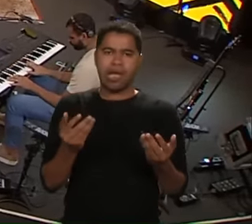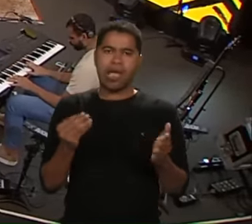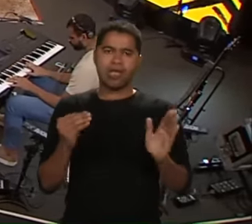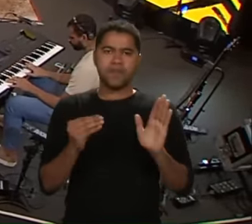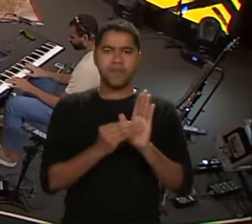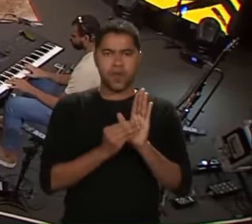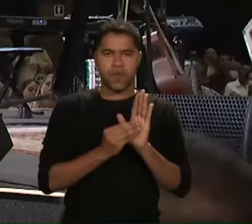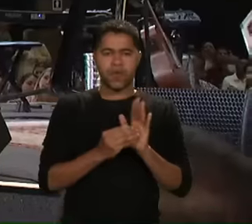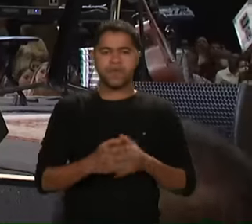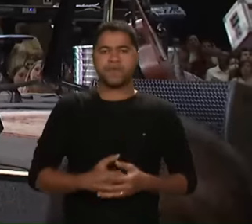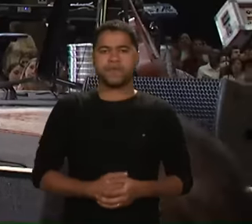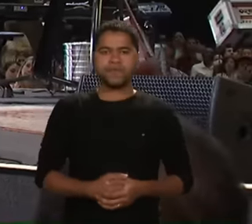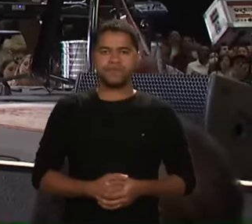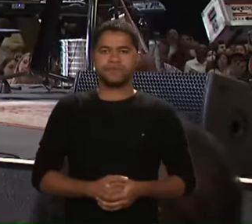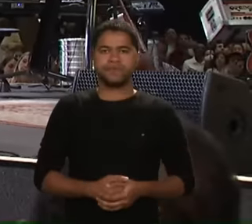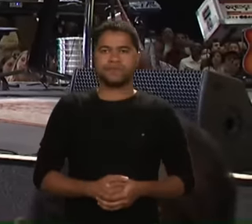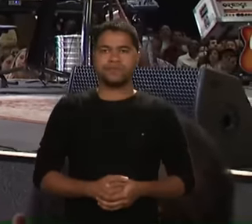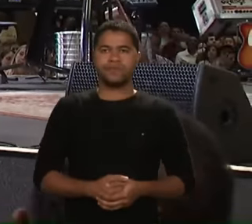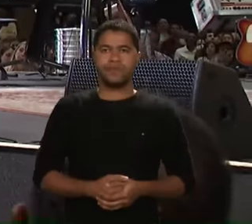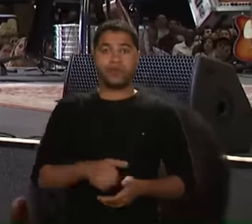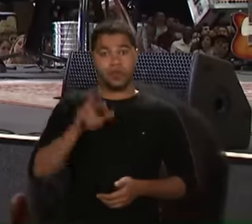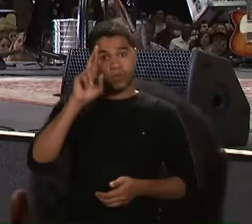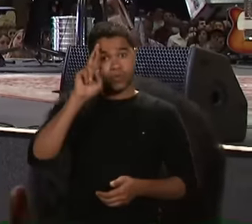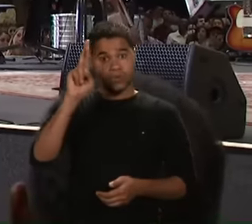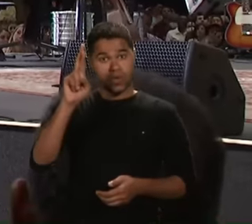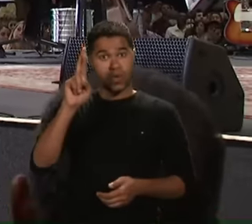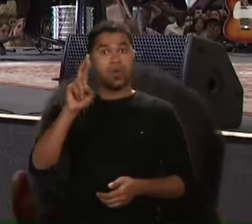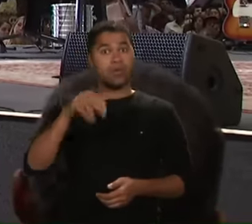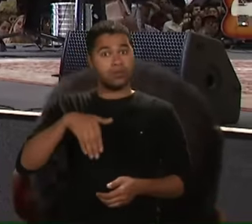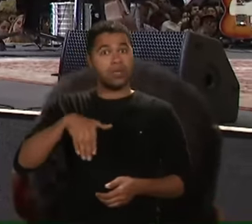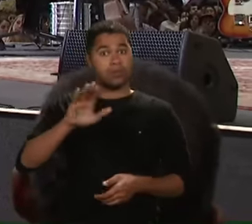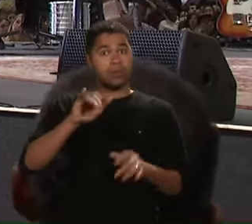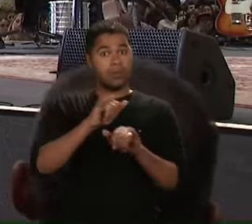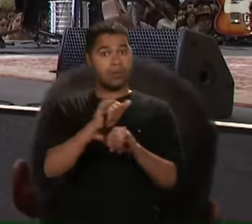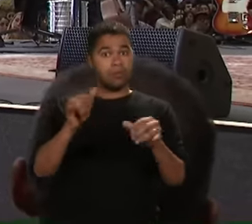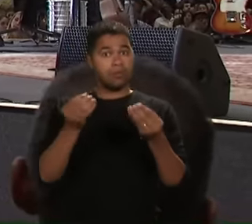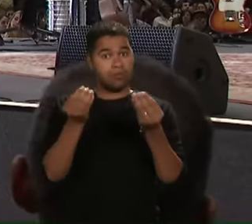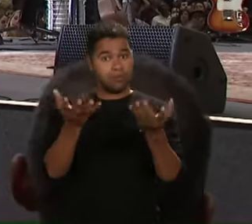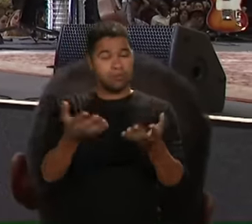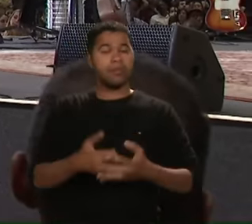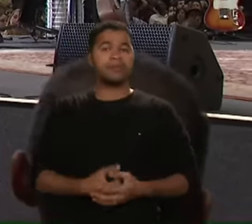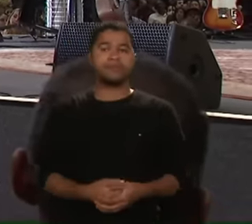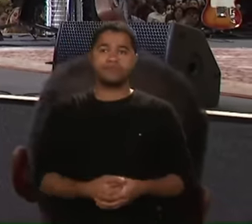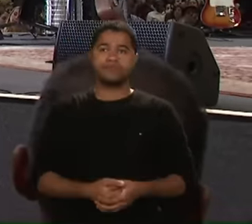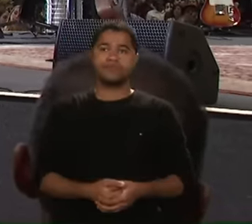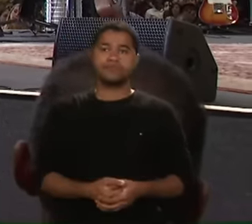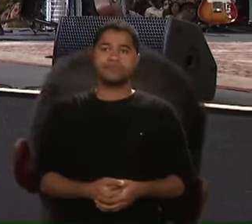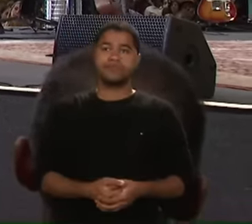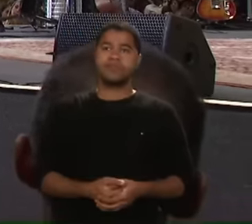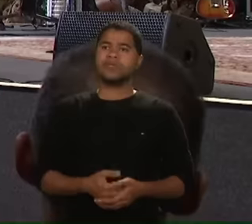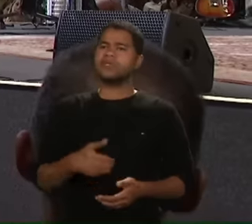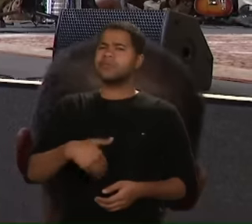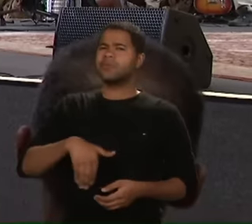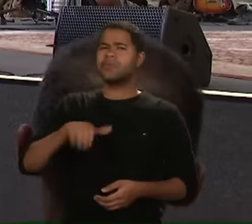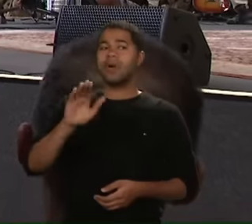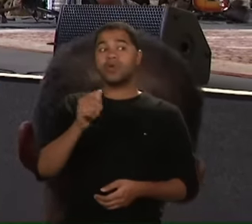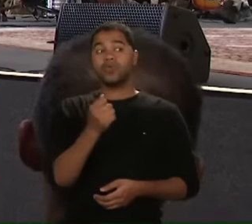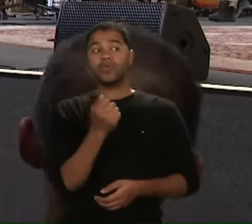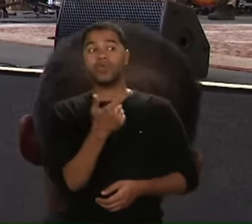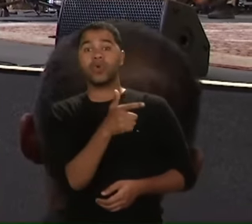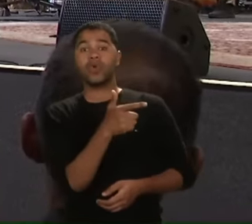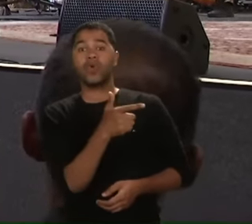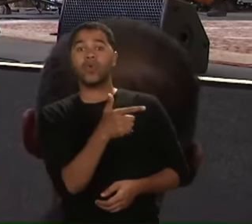ali. E o Senhor falou: olha, ela deu mais do que aquele outro. Ela deu muito mais do que o